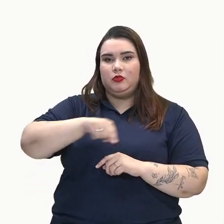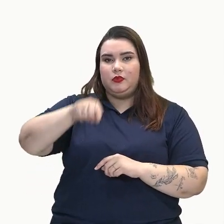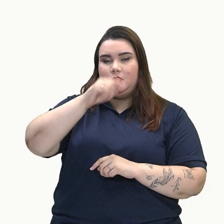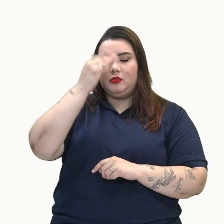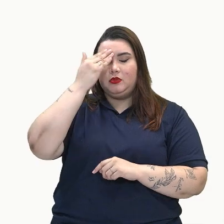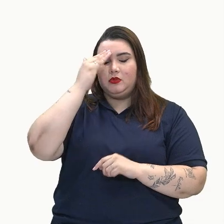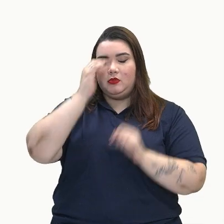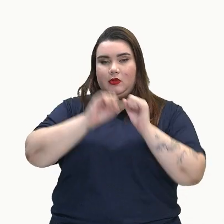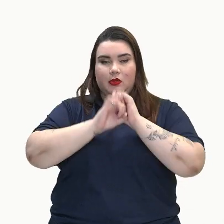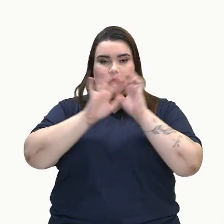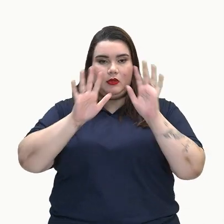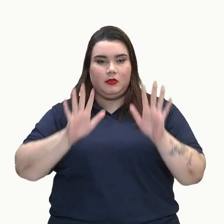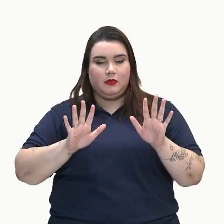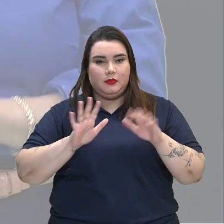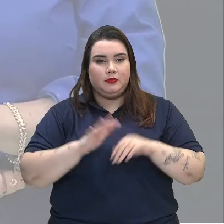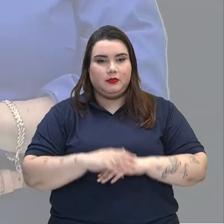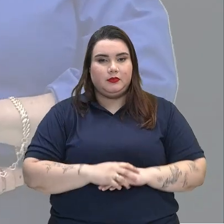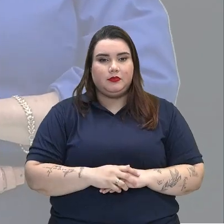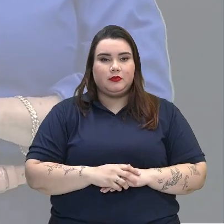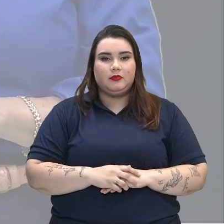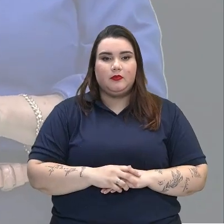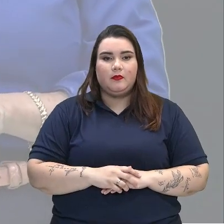sobre a entrevista oral. Vamos lá?